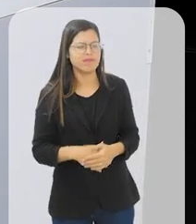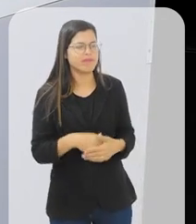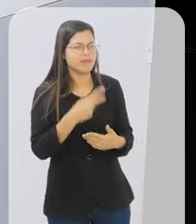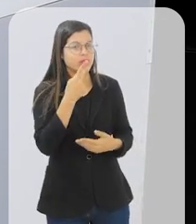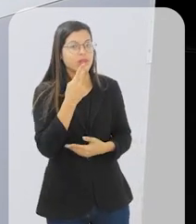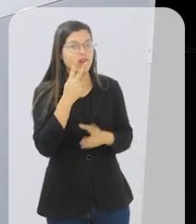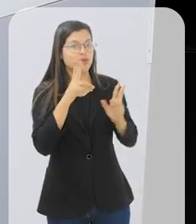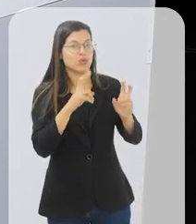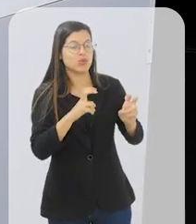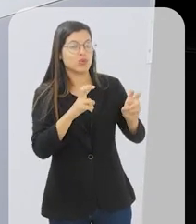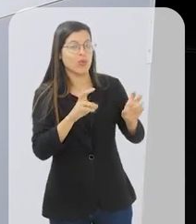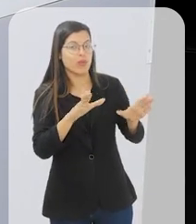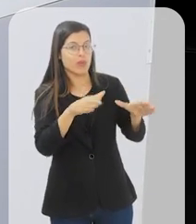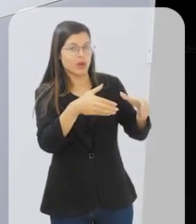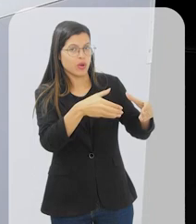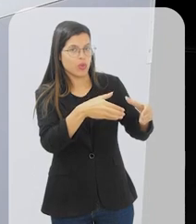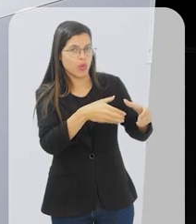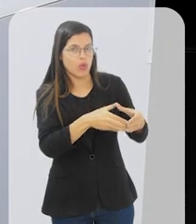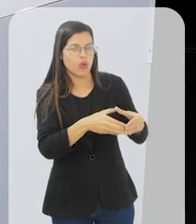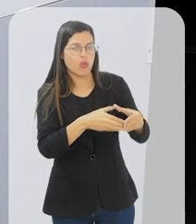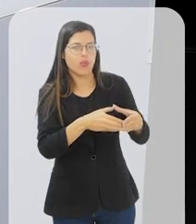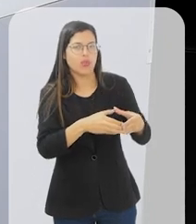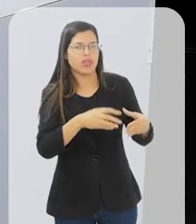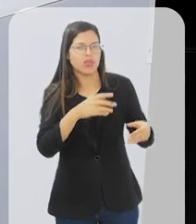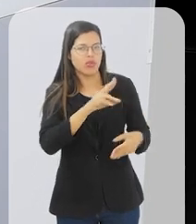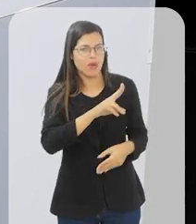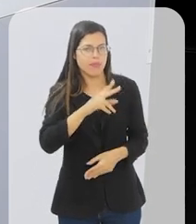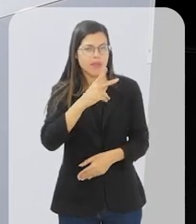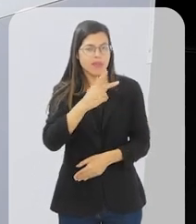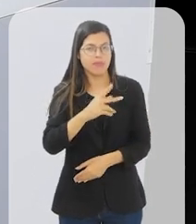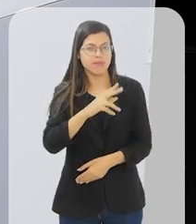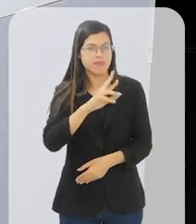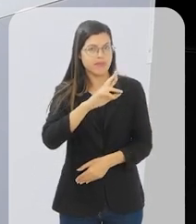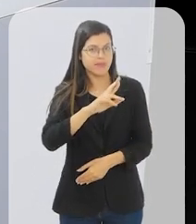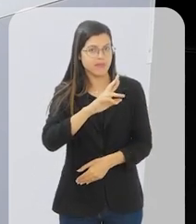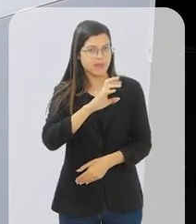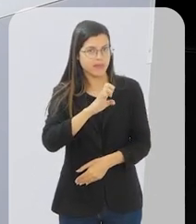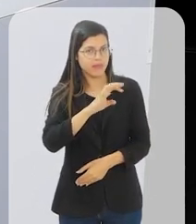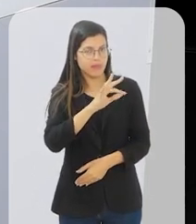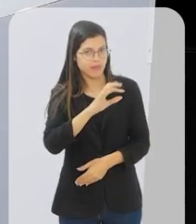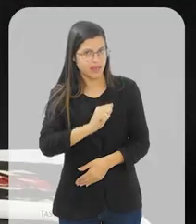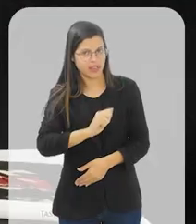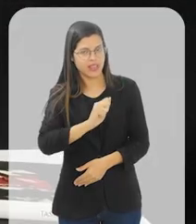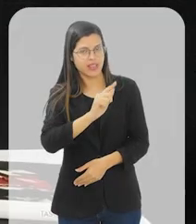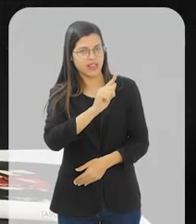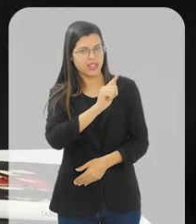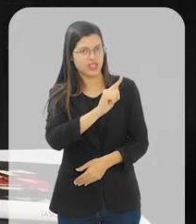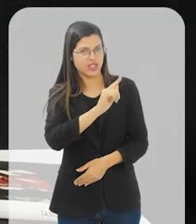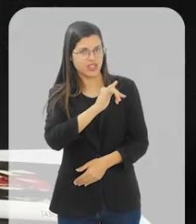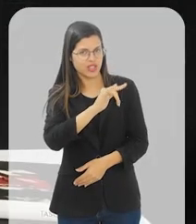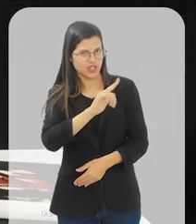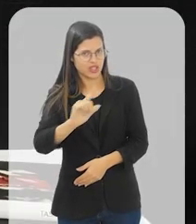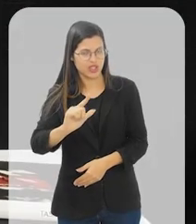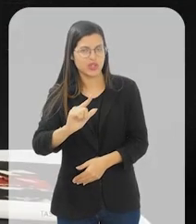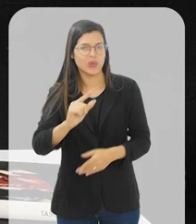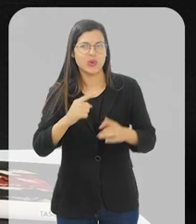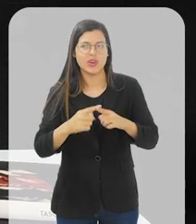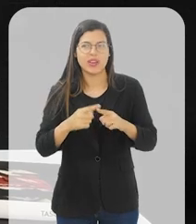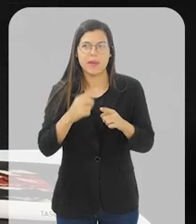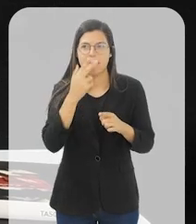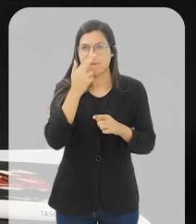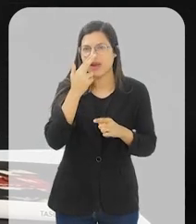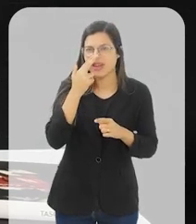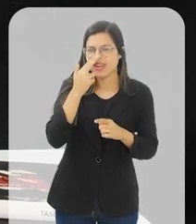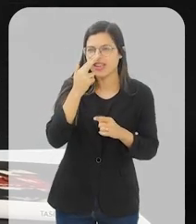Como é que você chegou a esse patamar? E como é essa experiência? É totalmente diferente de uma quadra de escola de samba. Muita coisa diferente.